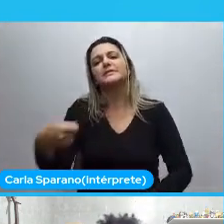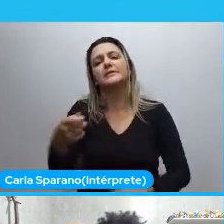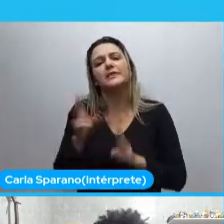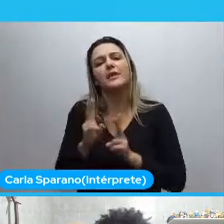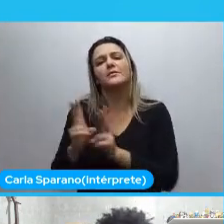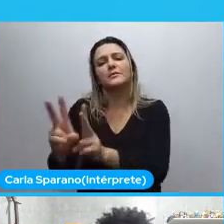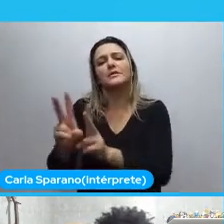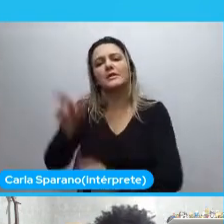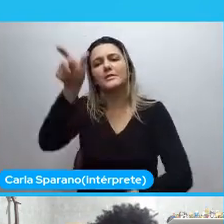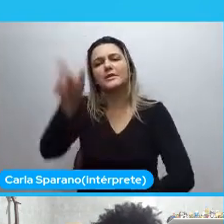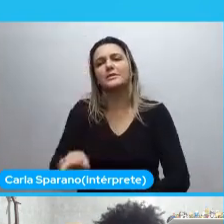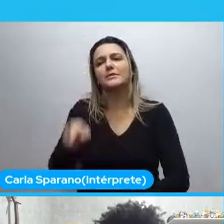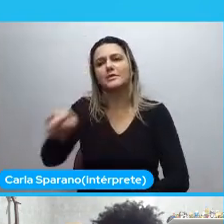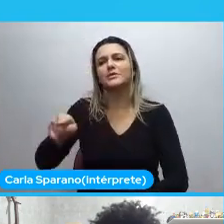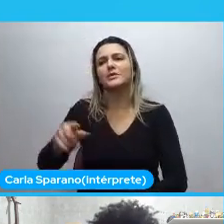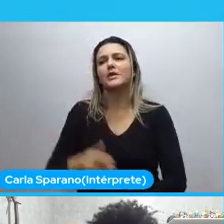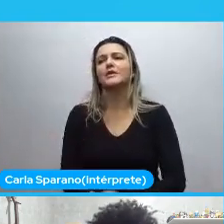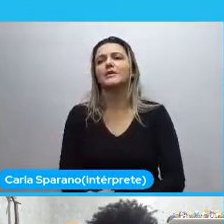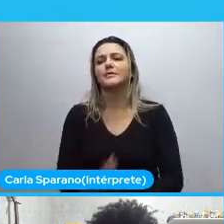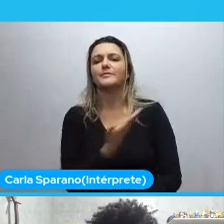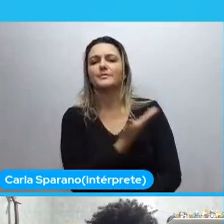é que está com o poder? Quem é que está com.